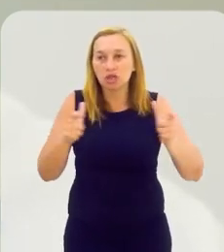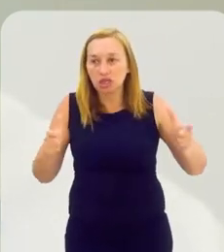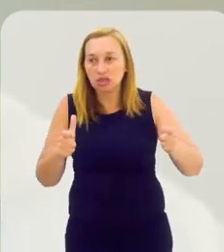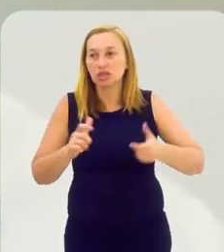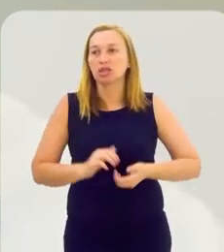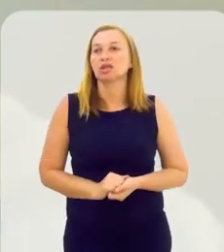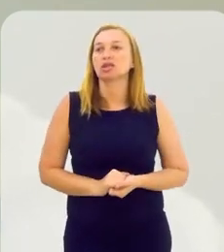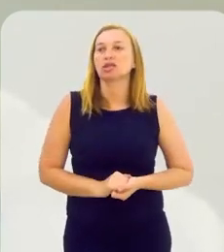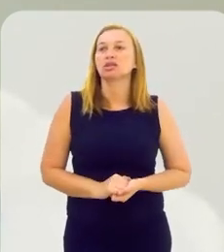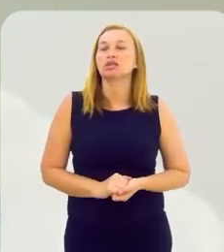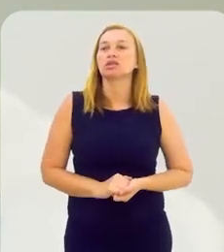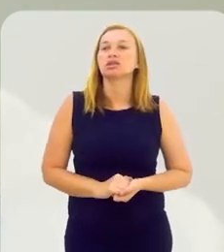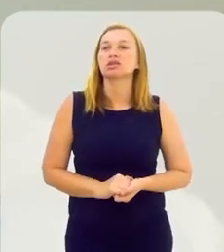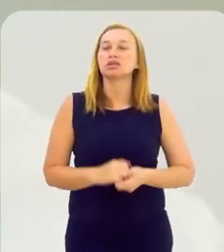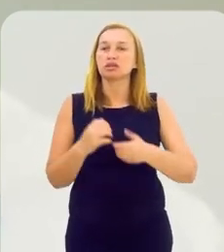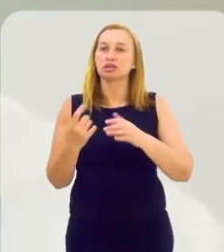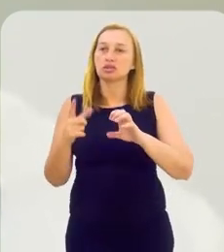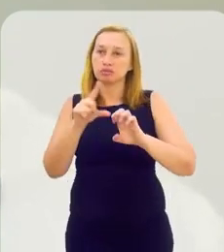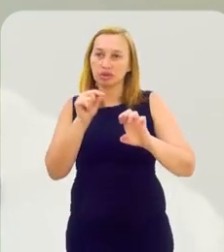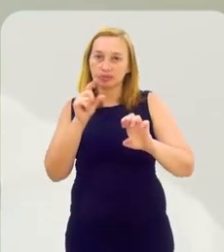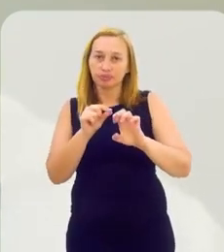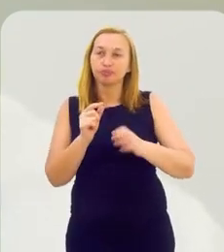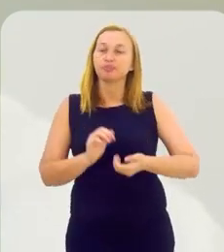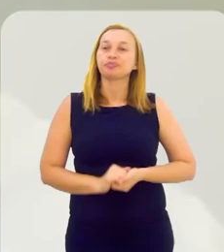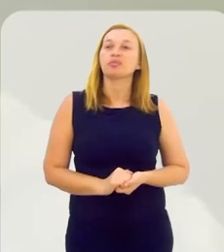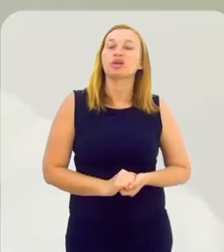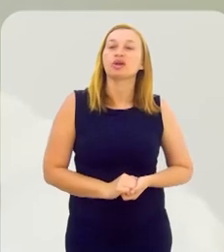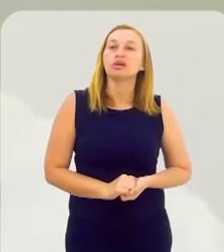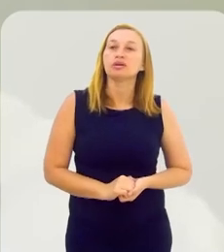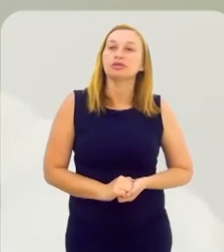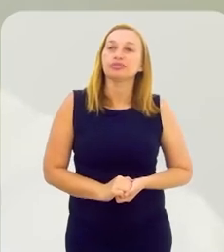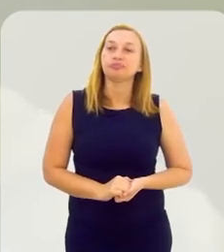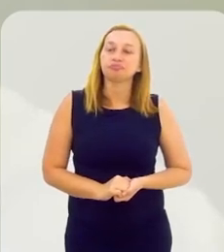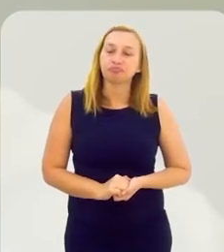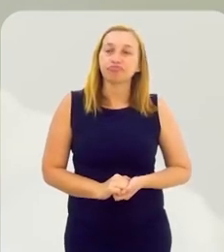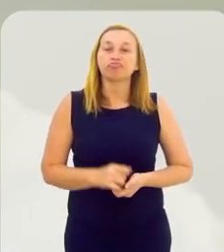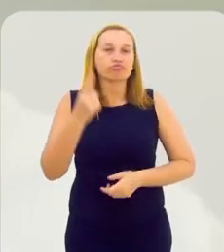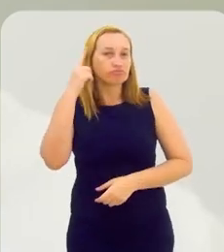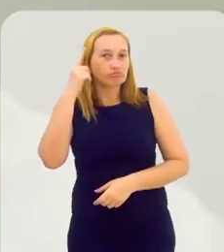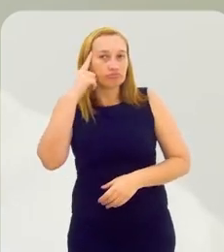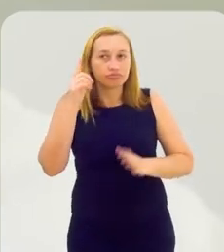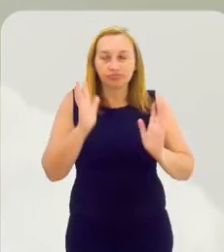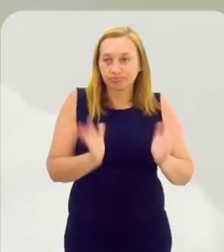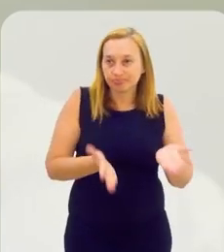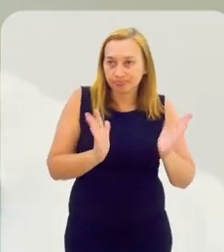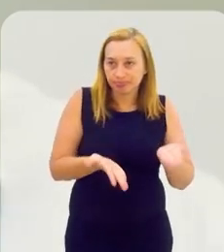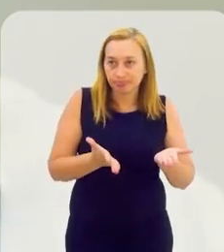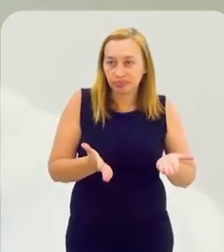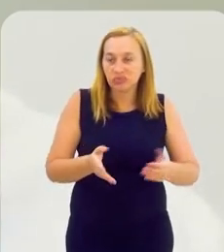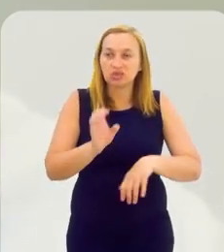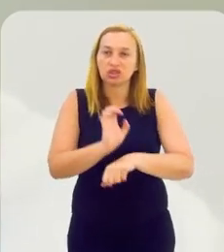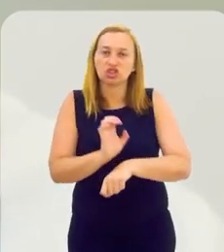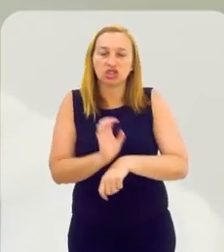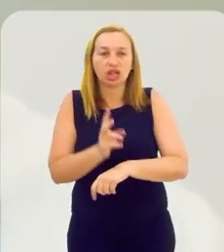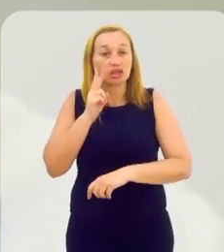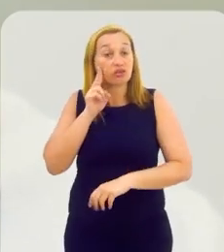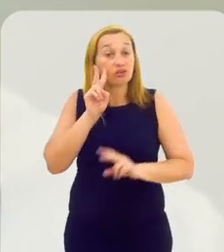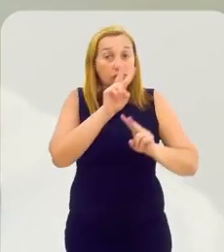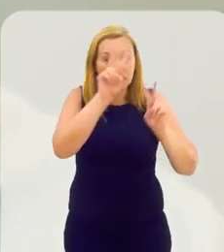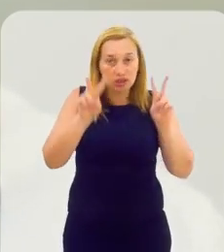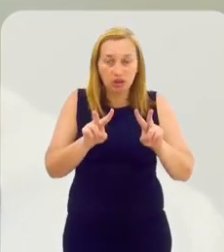muito expressivo na empregabilidade. E o que a gente tem que pensar aqui agora, em termos de Estado, a meu